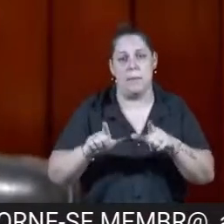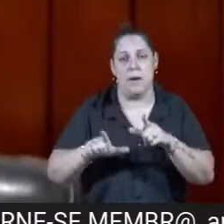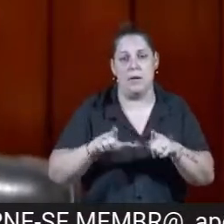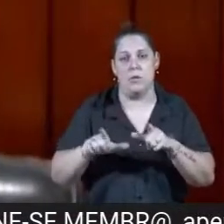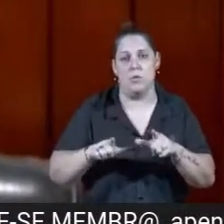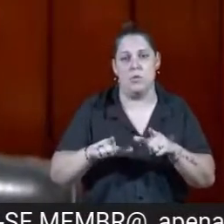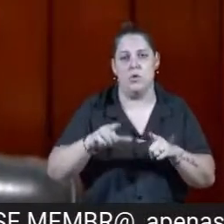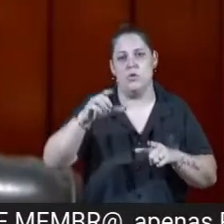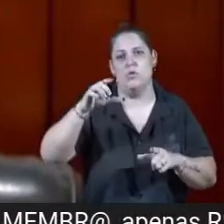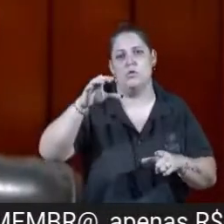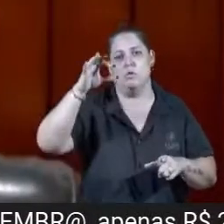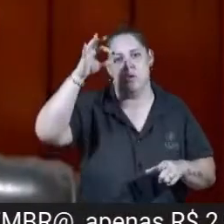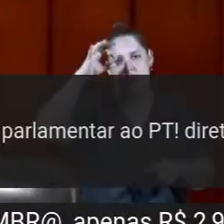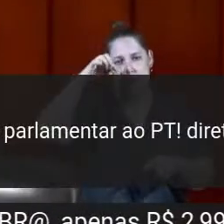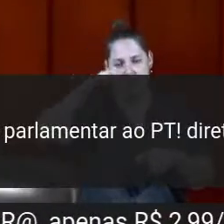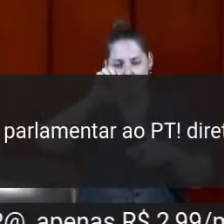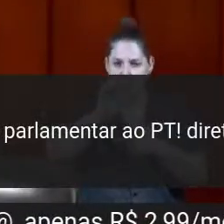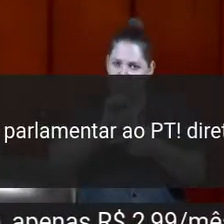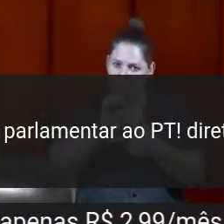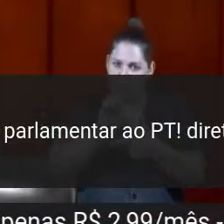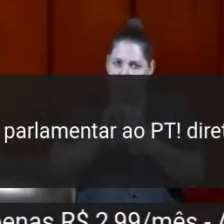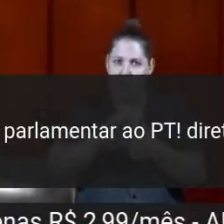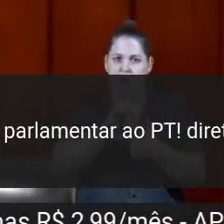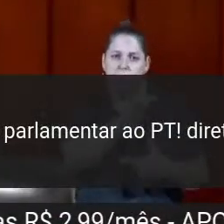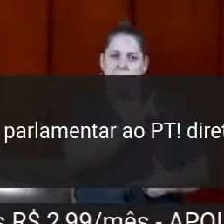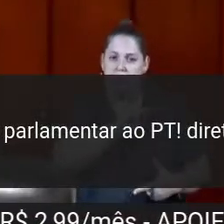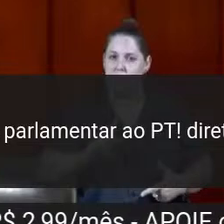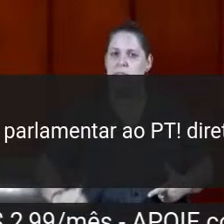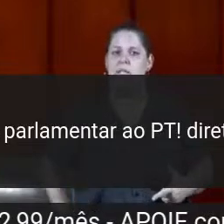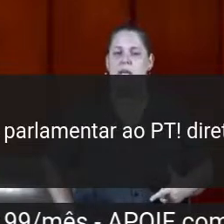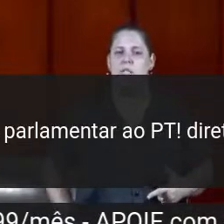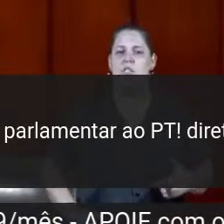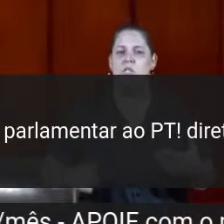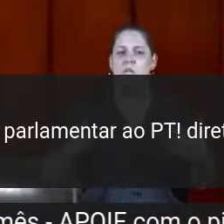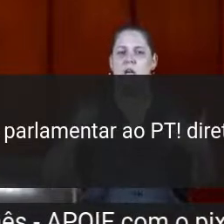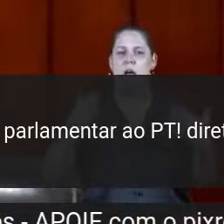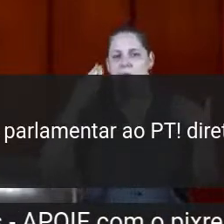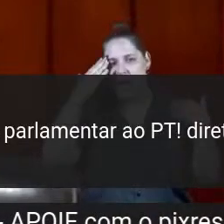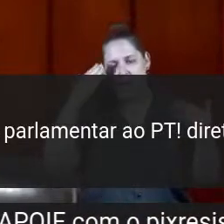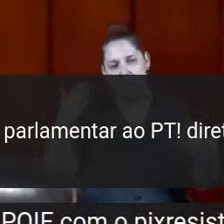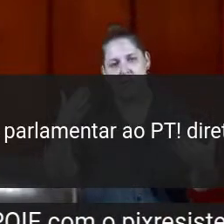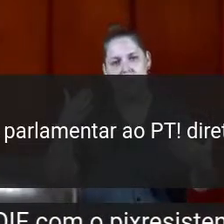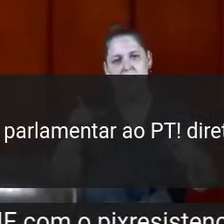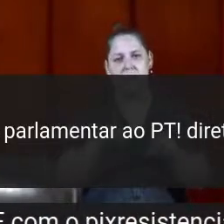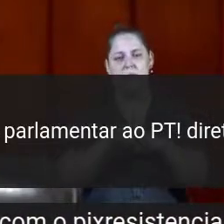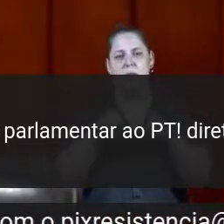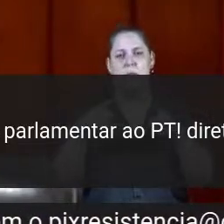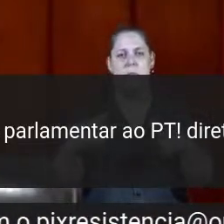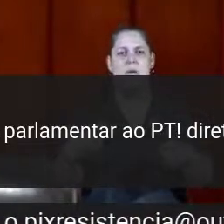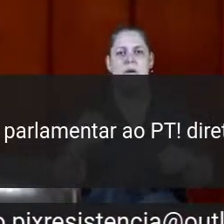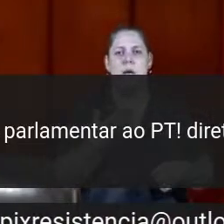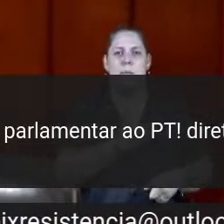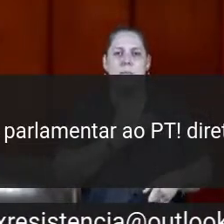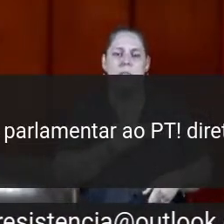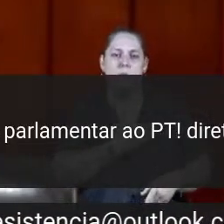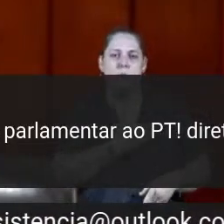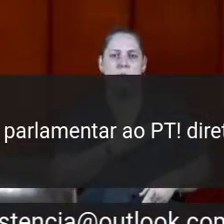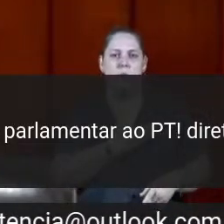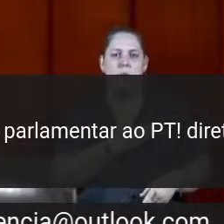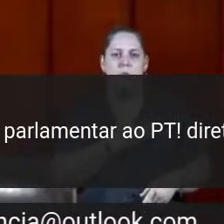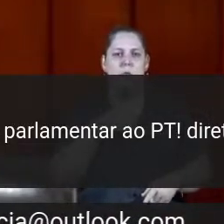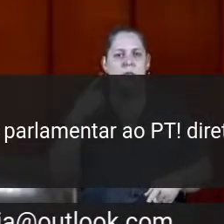nossa presidenta, também saudar nosso companheiro, nosso